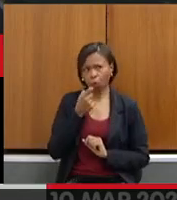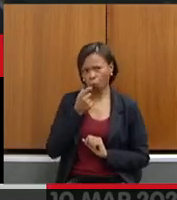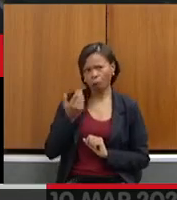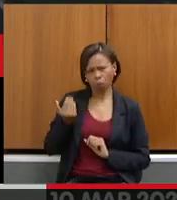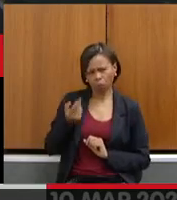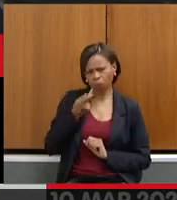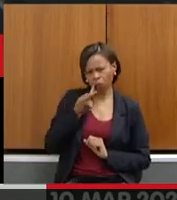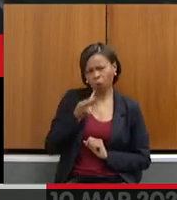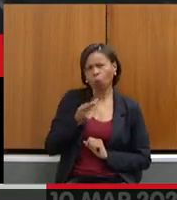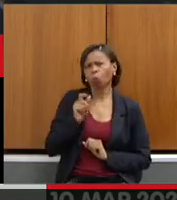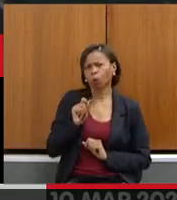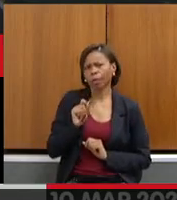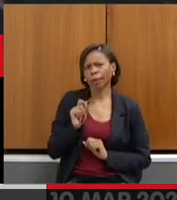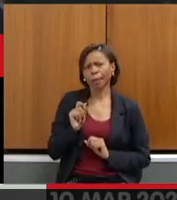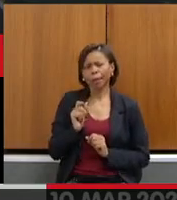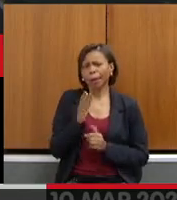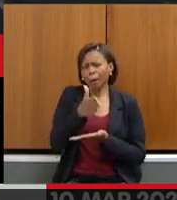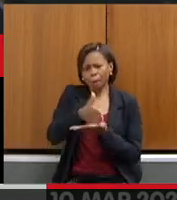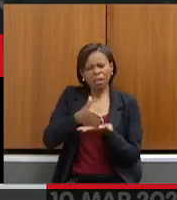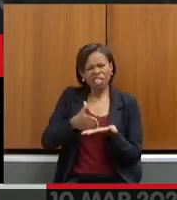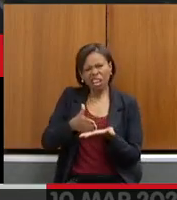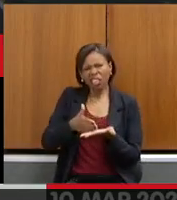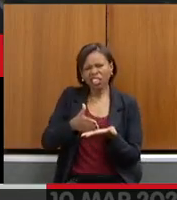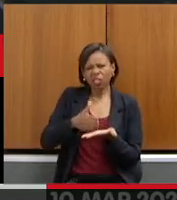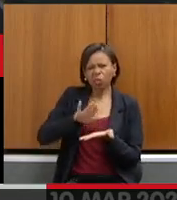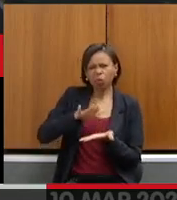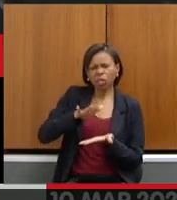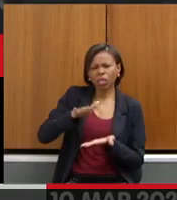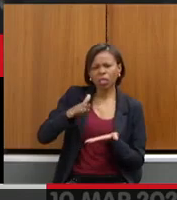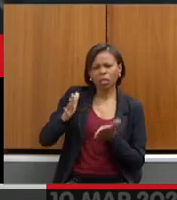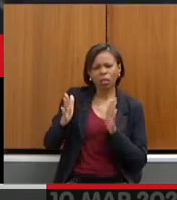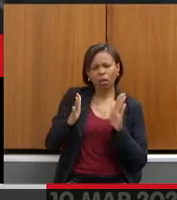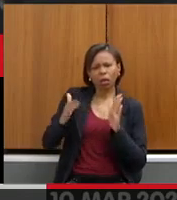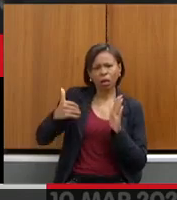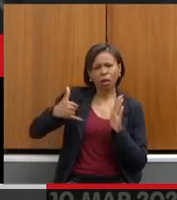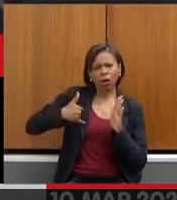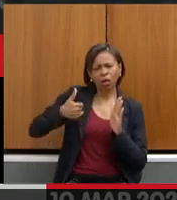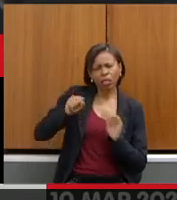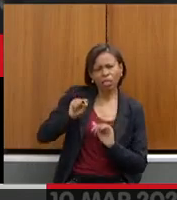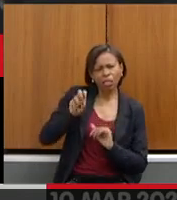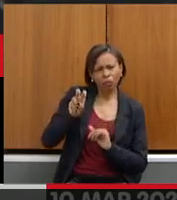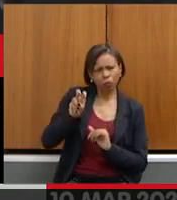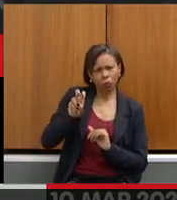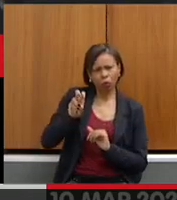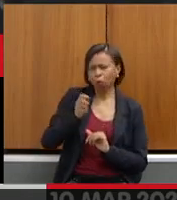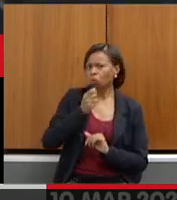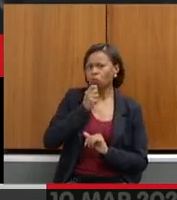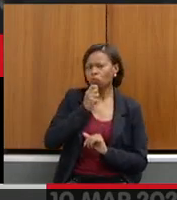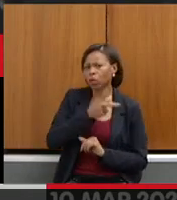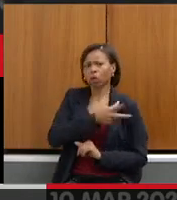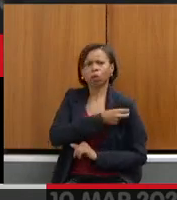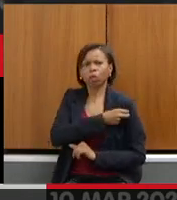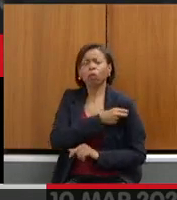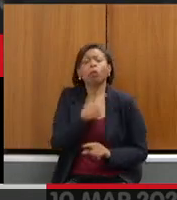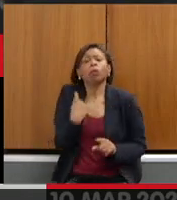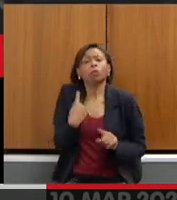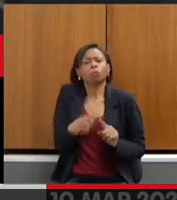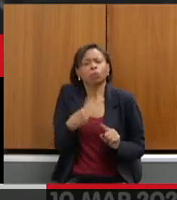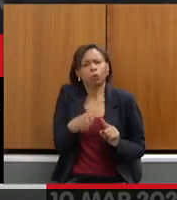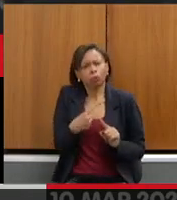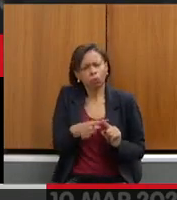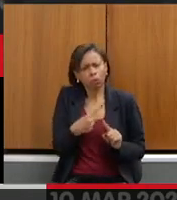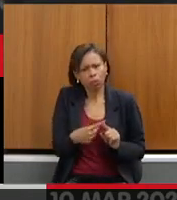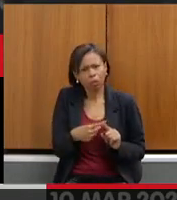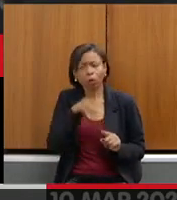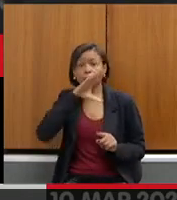Metade dos mineiros na casa dos 85 anos de idade que ainda não foram vacinados porque vacinar